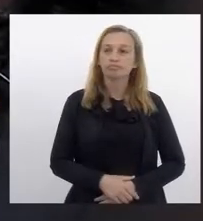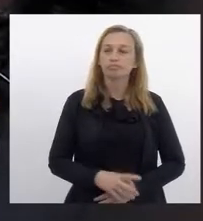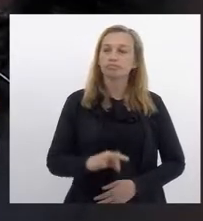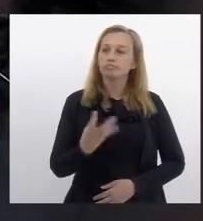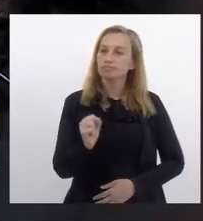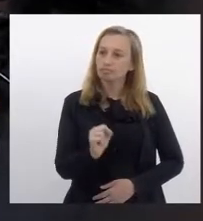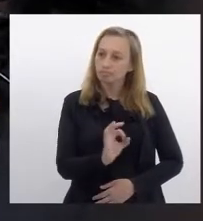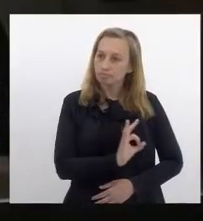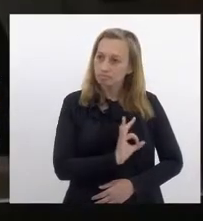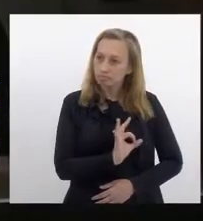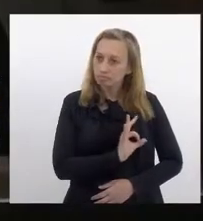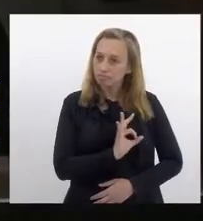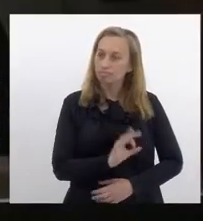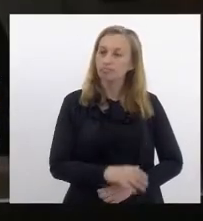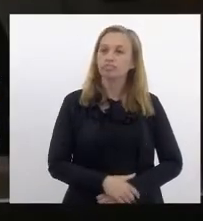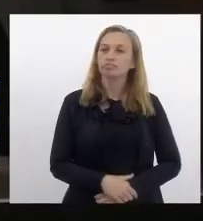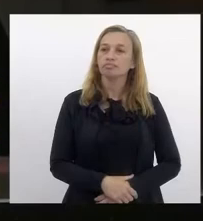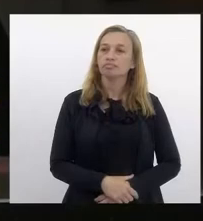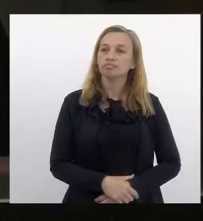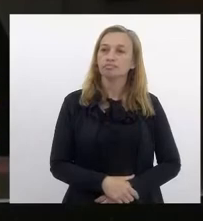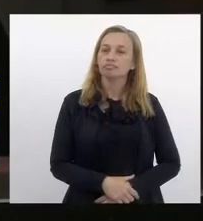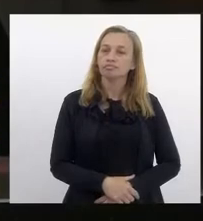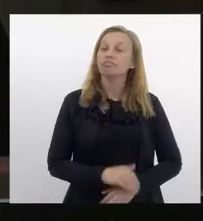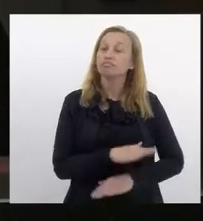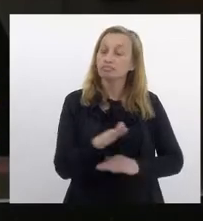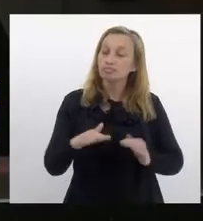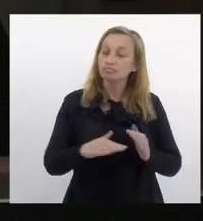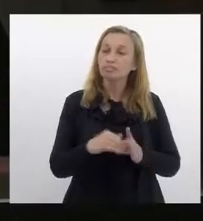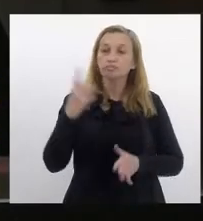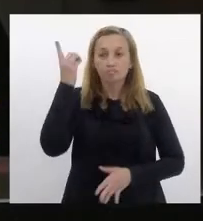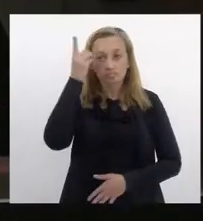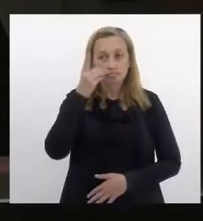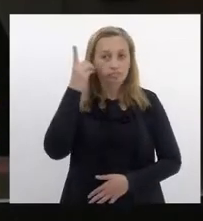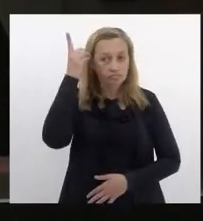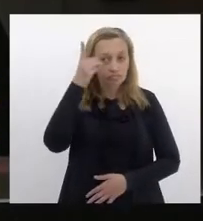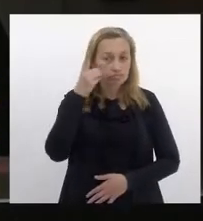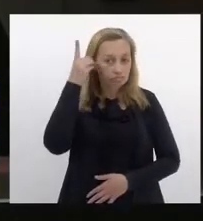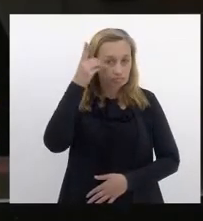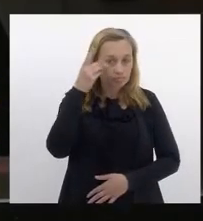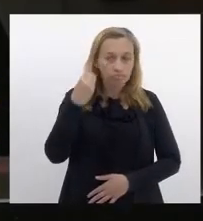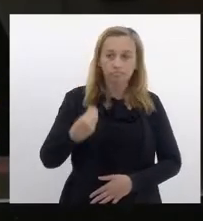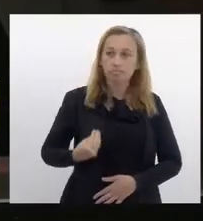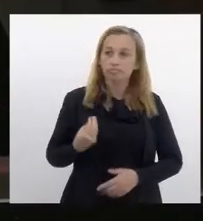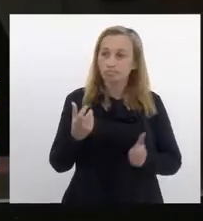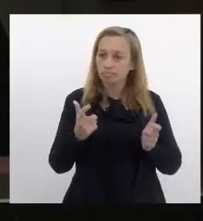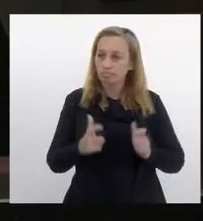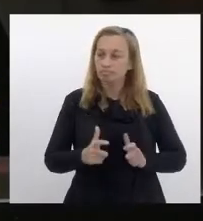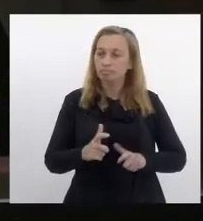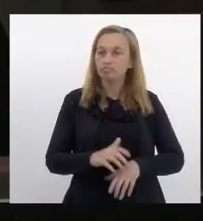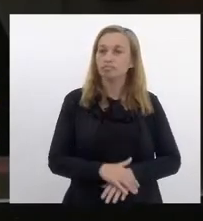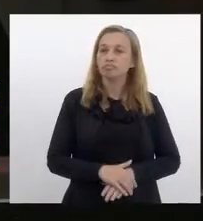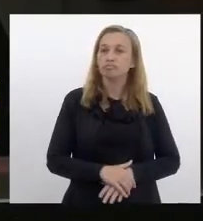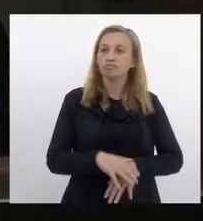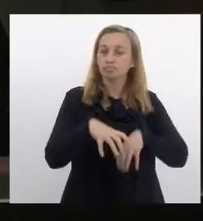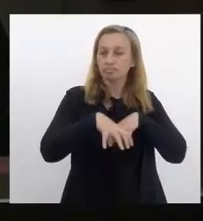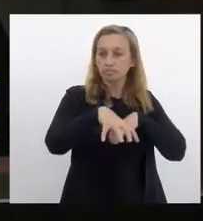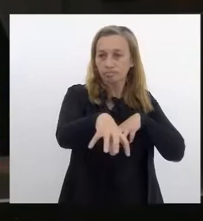Marta Rocha, senhores deputados presentes, quer